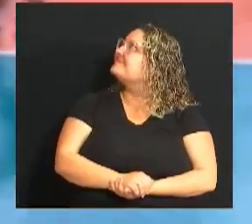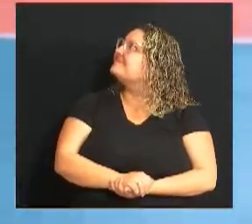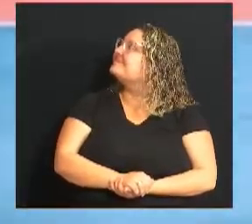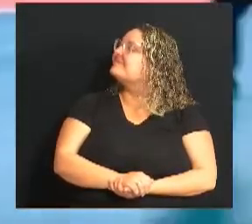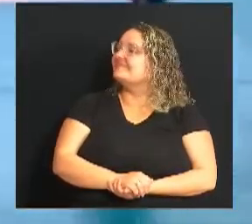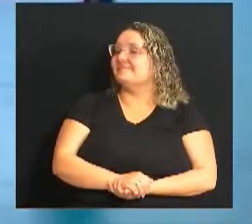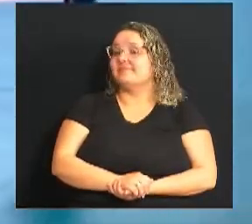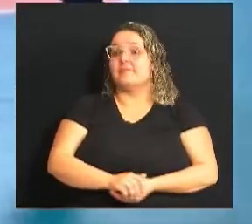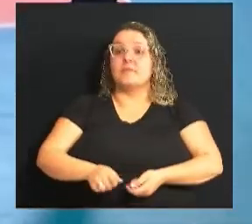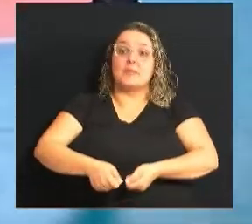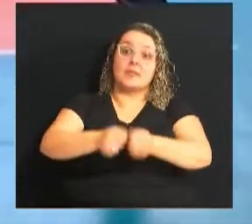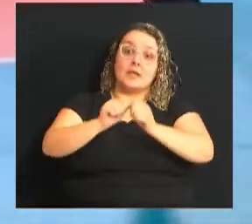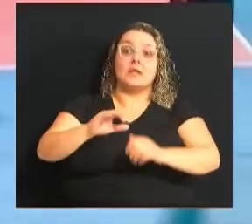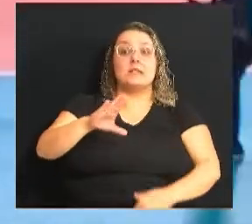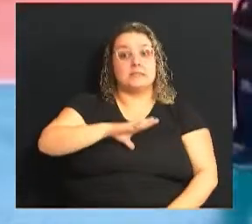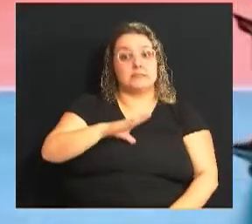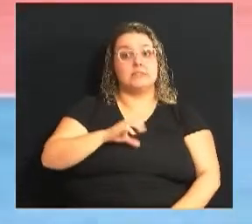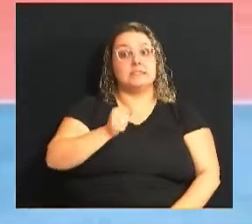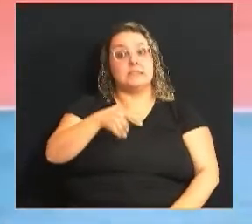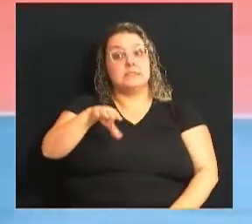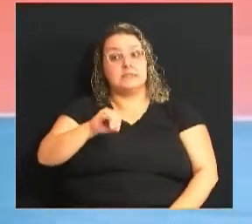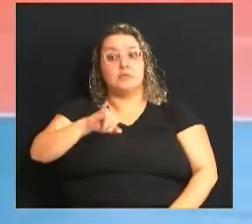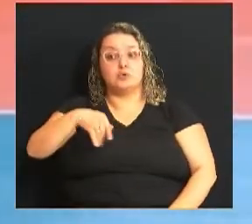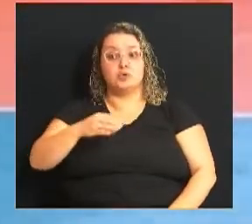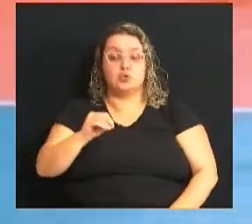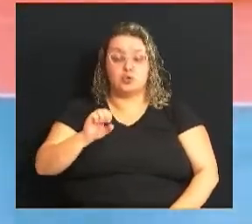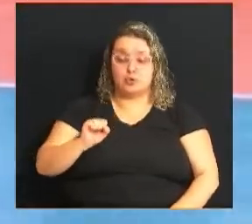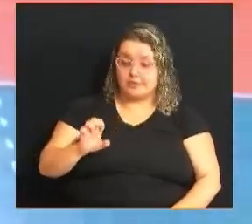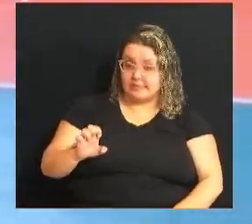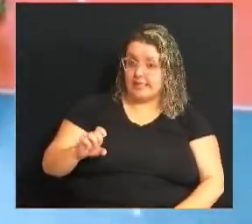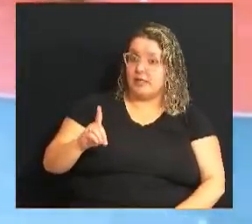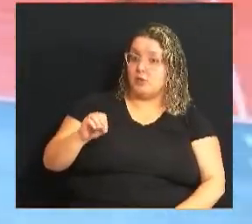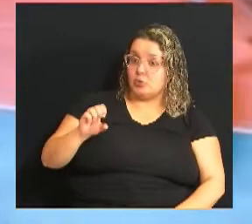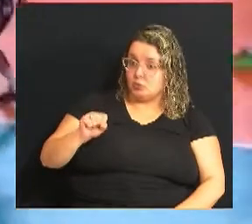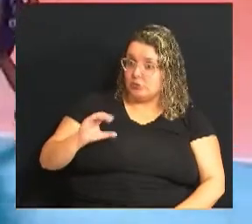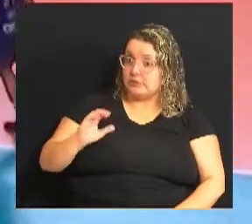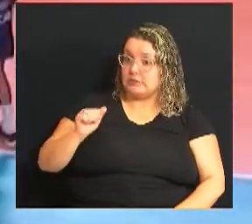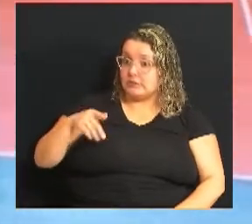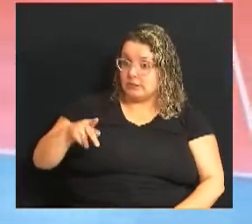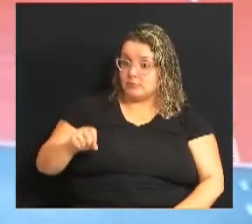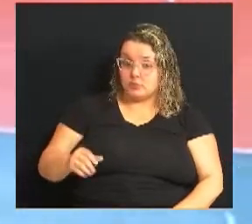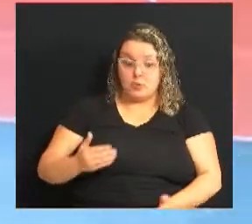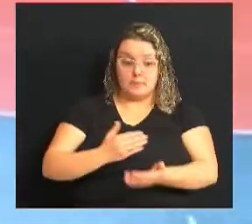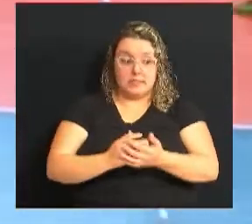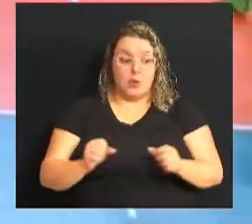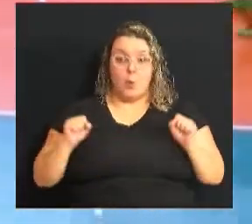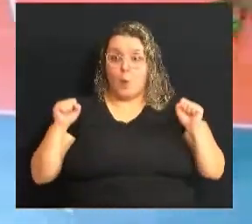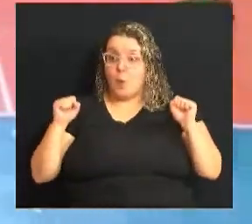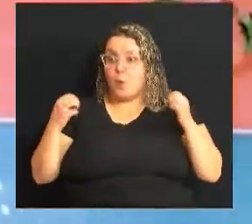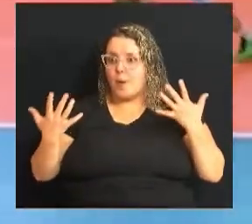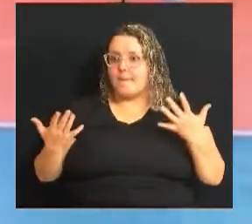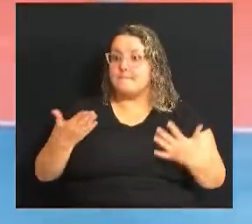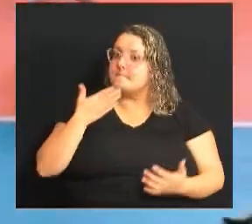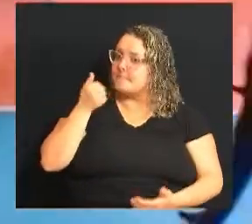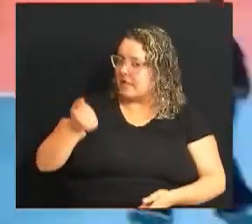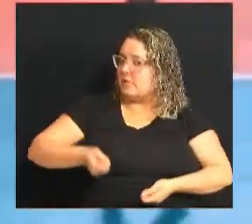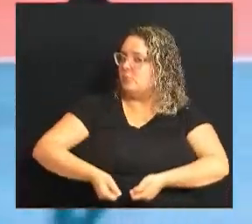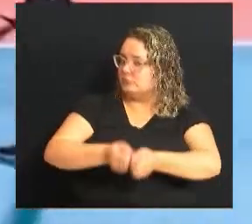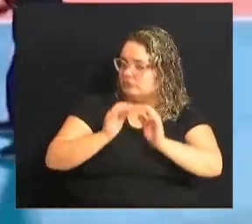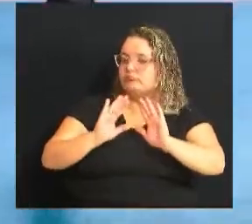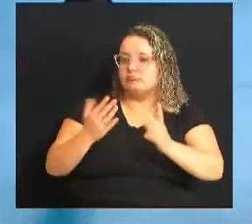Jogando em São José dos Campos, os donos da casa começaram empolgados, melhor na partida. Com